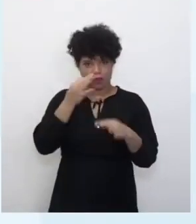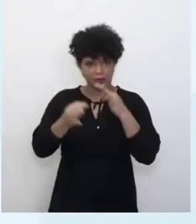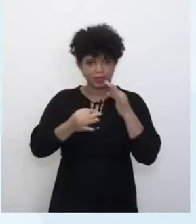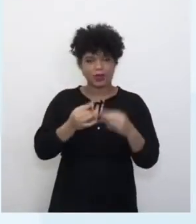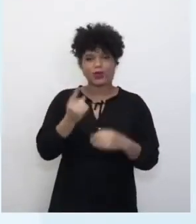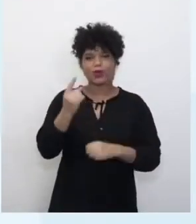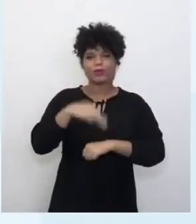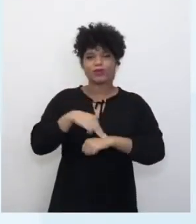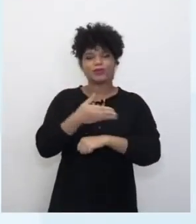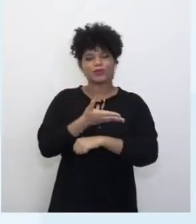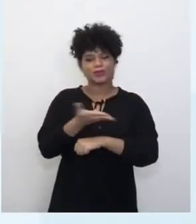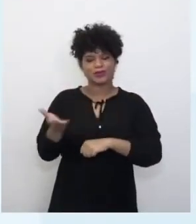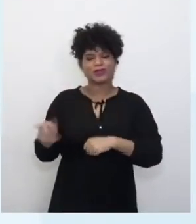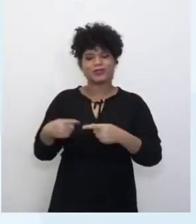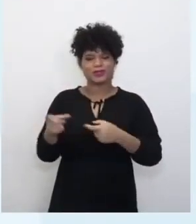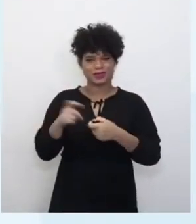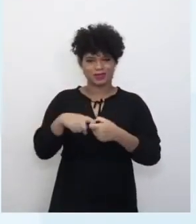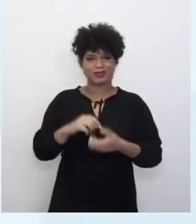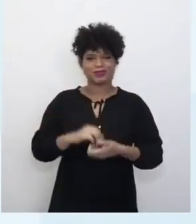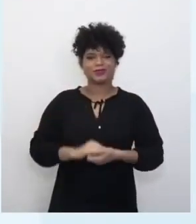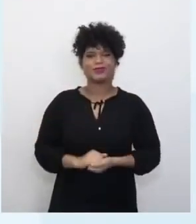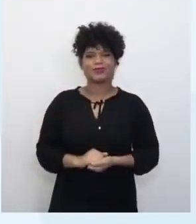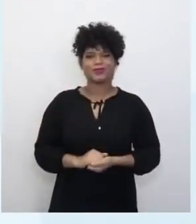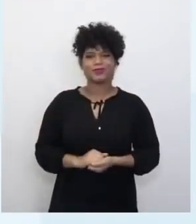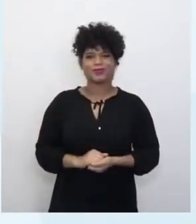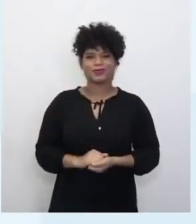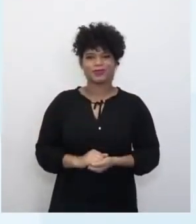dar um minutinho e a gente já volta com as respostas.